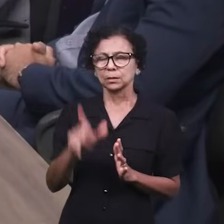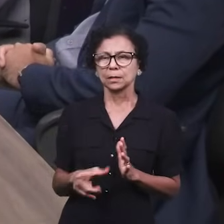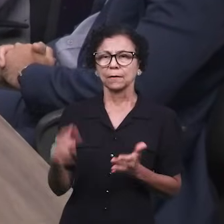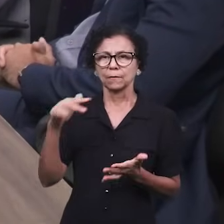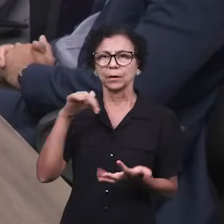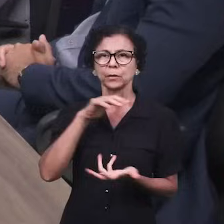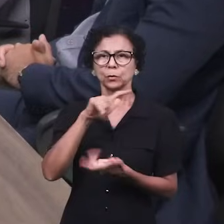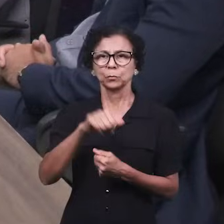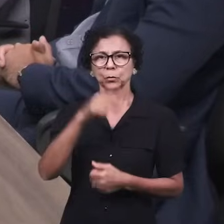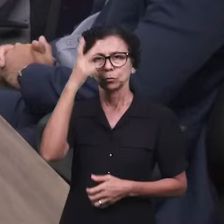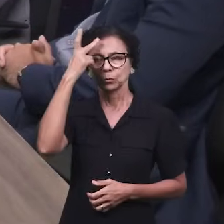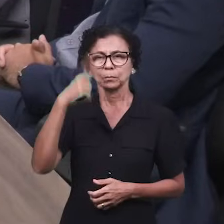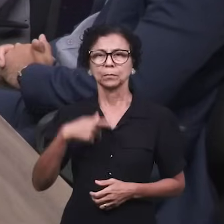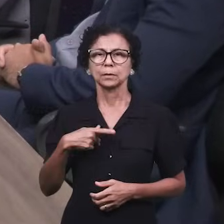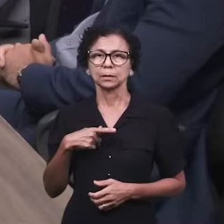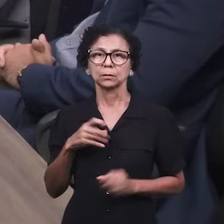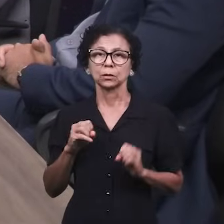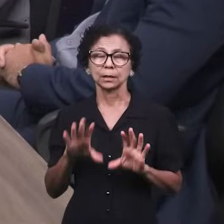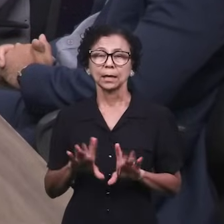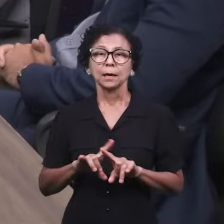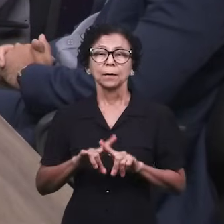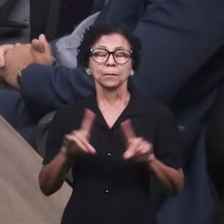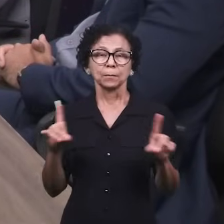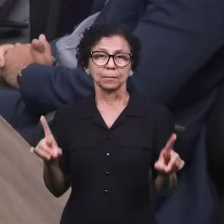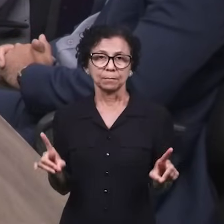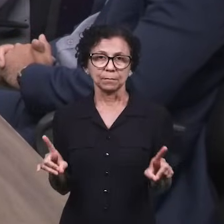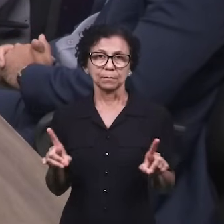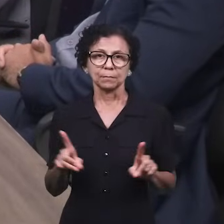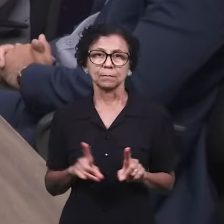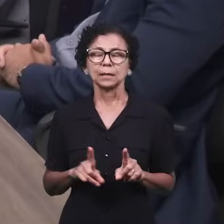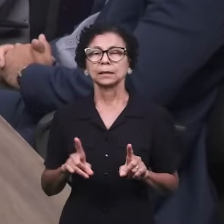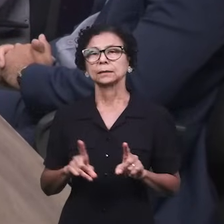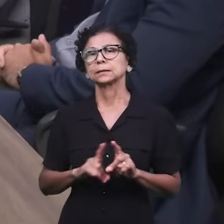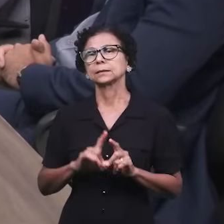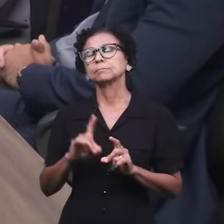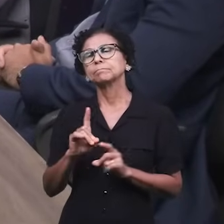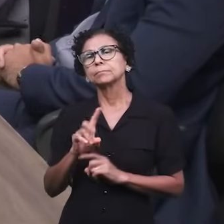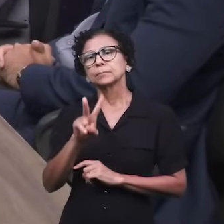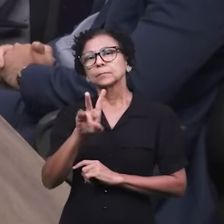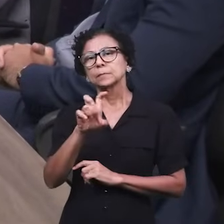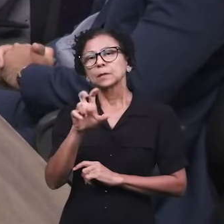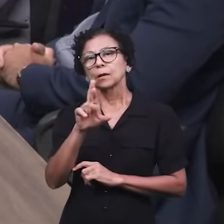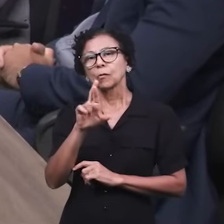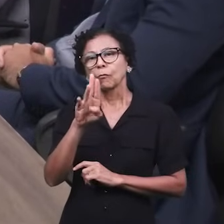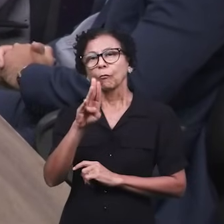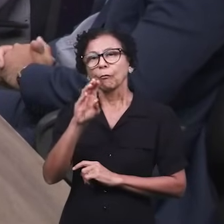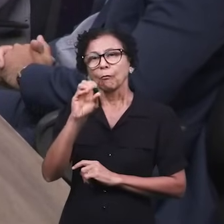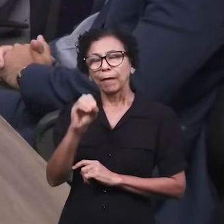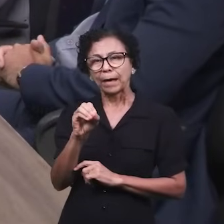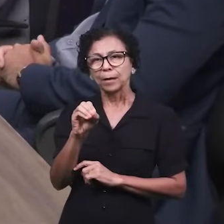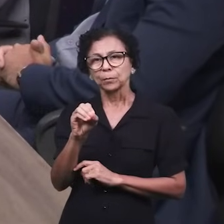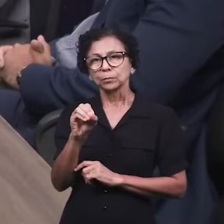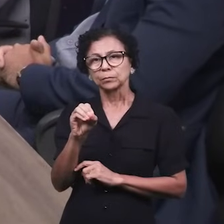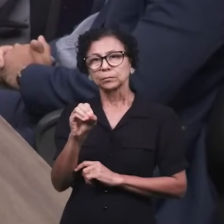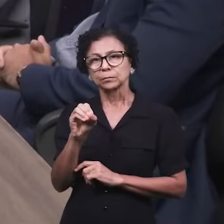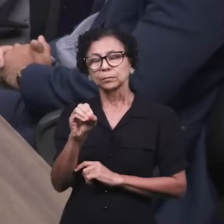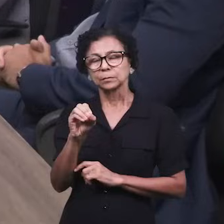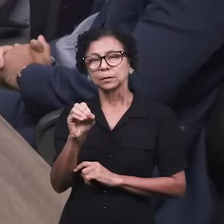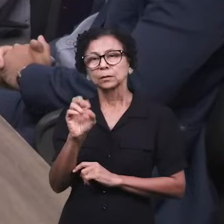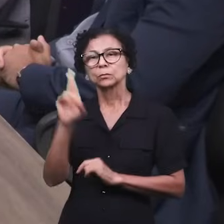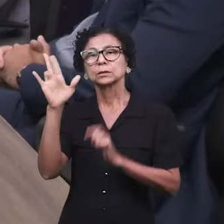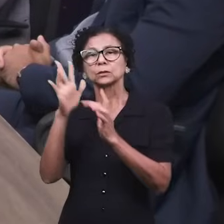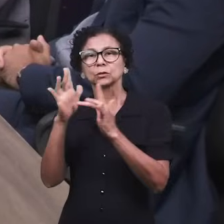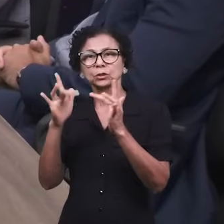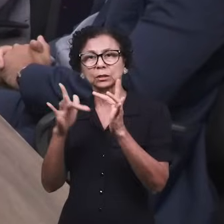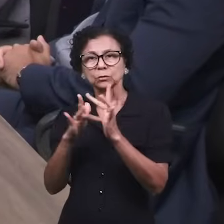verbo, a palavra de Jesus, né? E que estava com Deus e o verbo era Deus, esse é abstrato. Por quê?